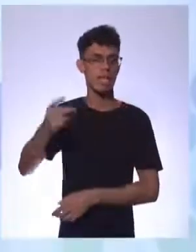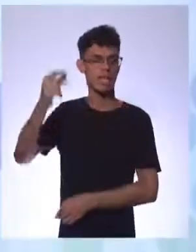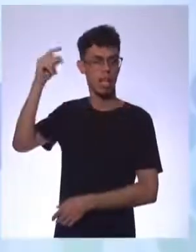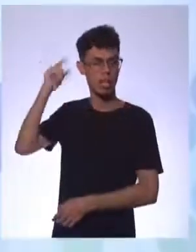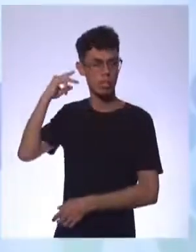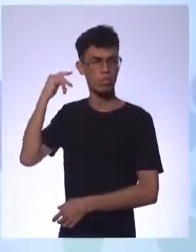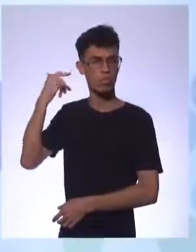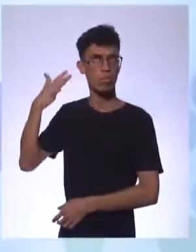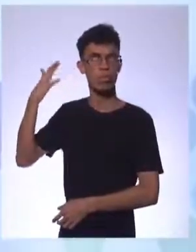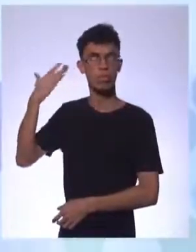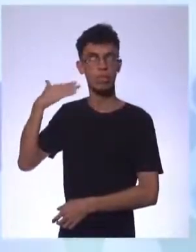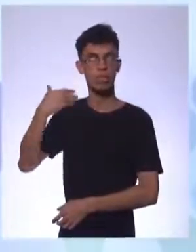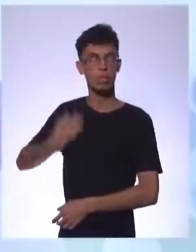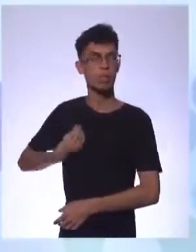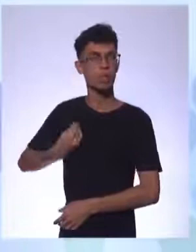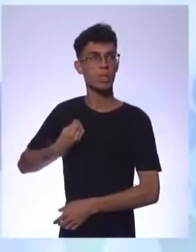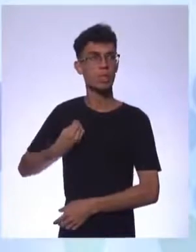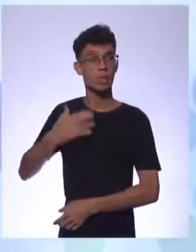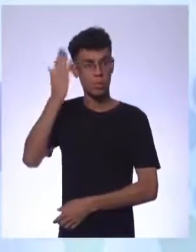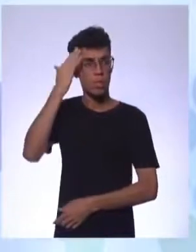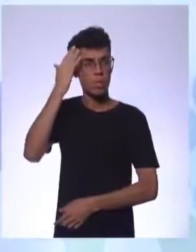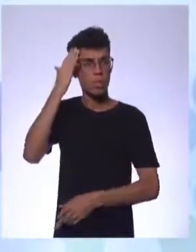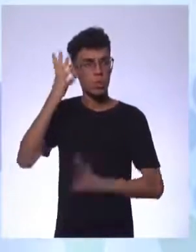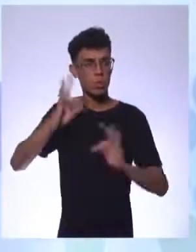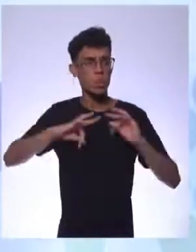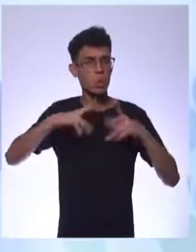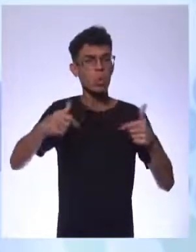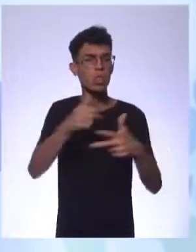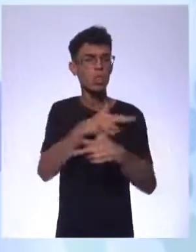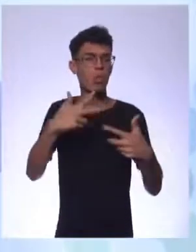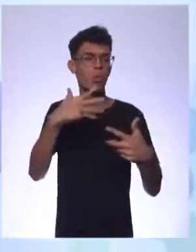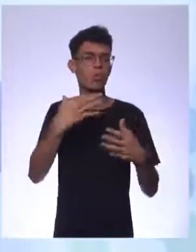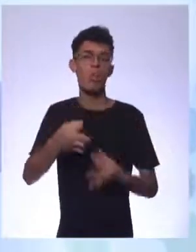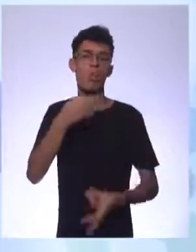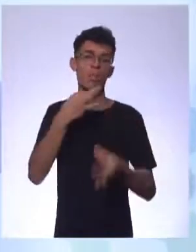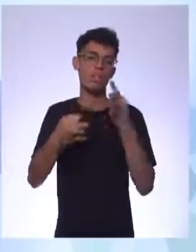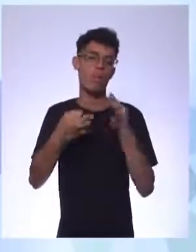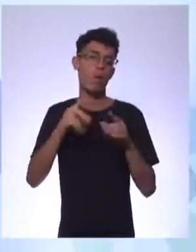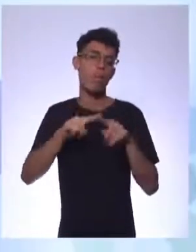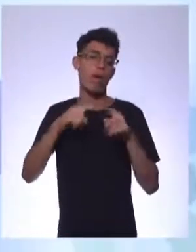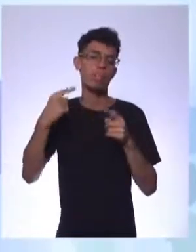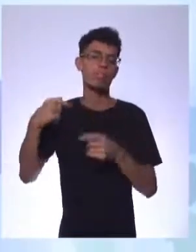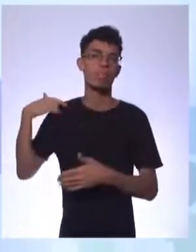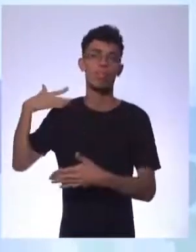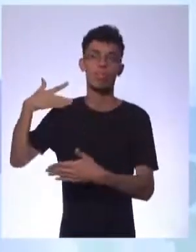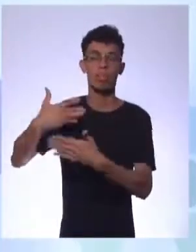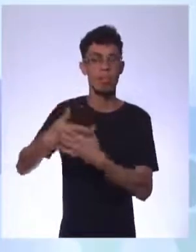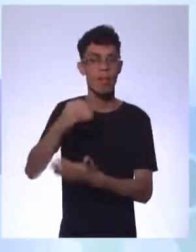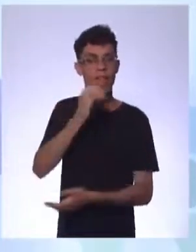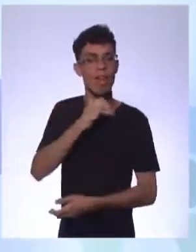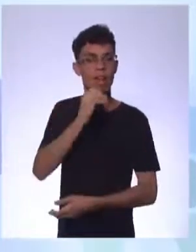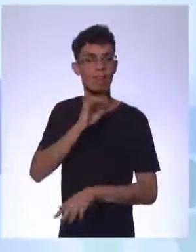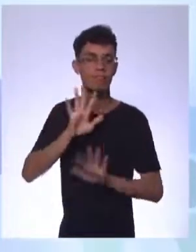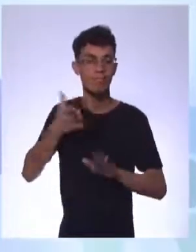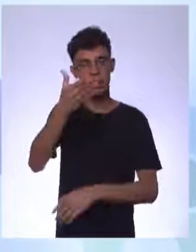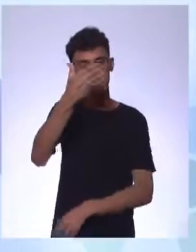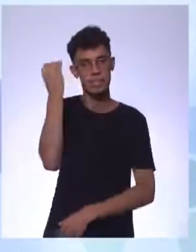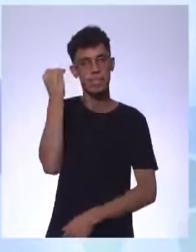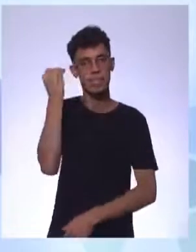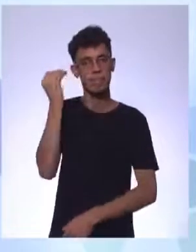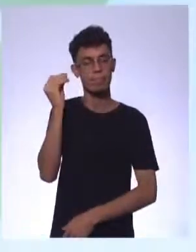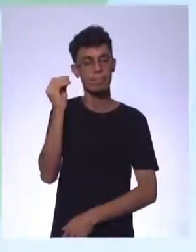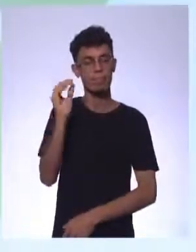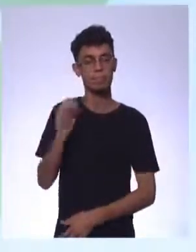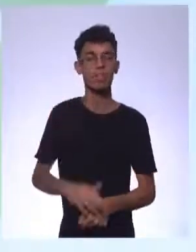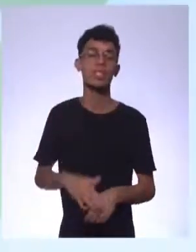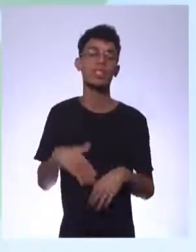tinha opinião sobre tudo. Aí eu preferi, sei lá, a gente vai envelhecendo, não sei, vai abandonando. Eu não sei.